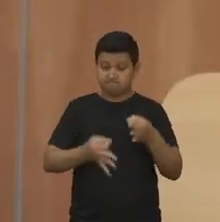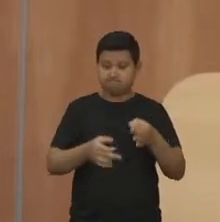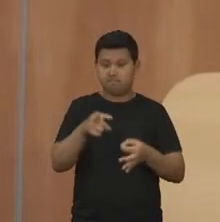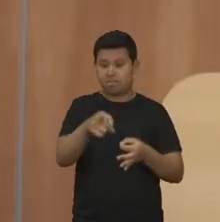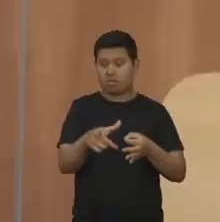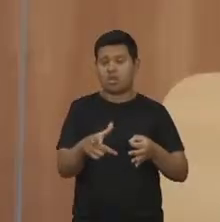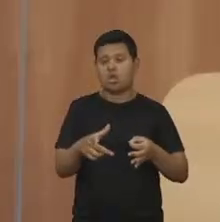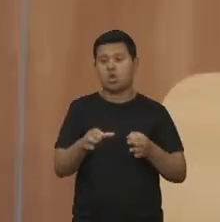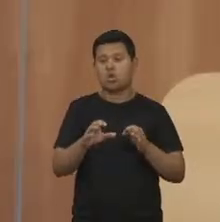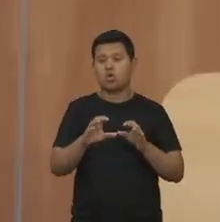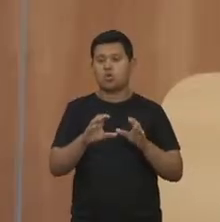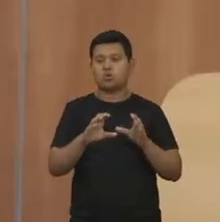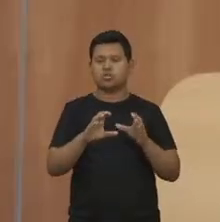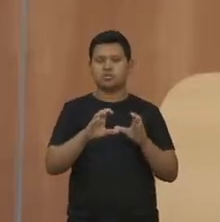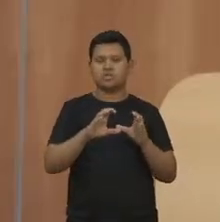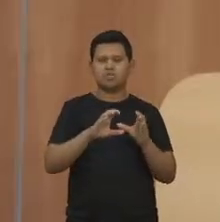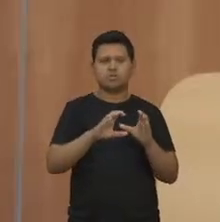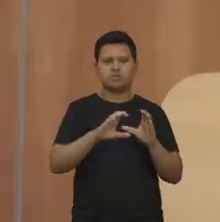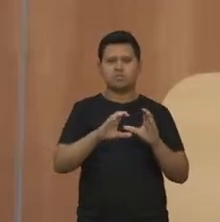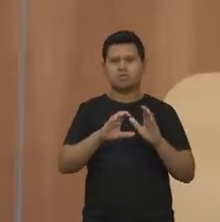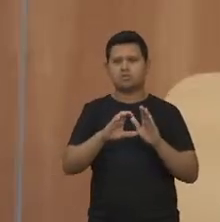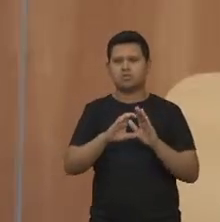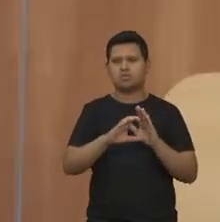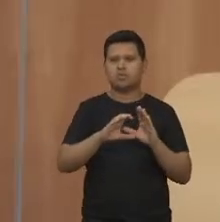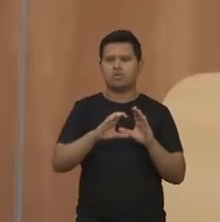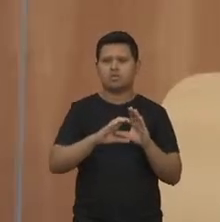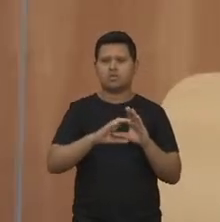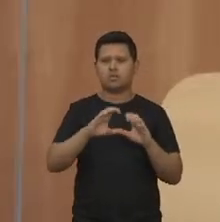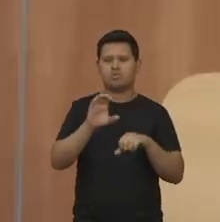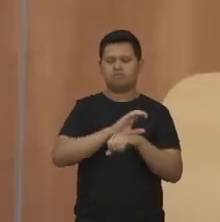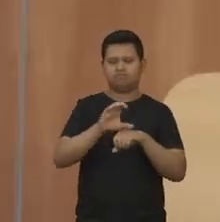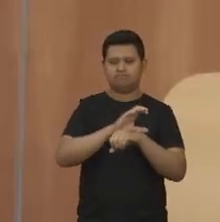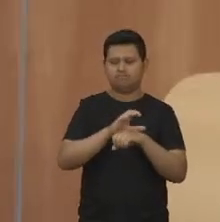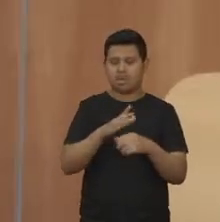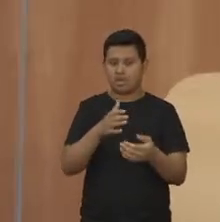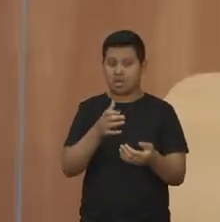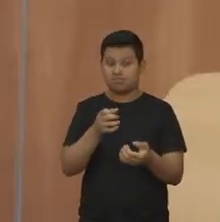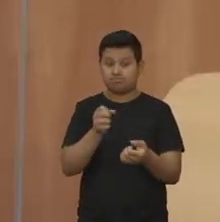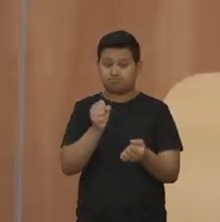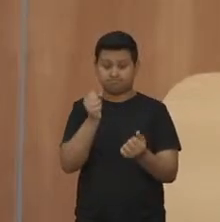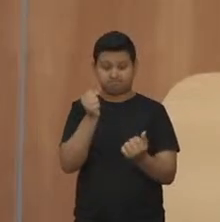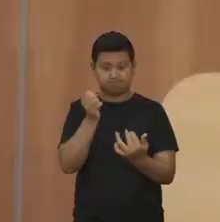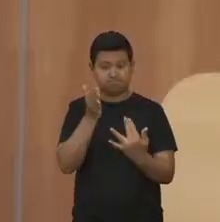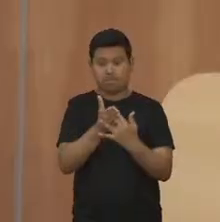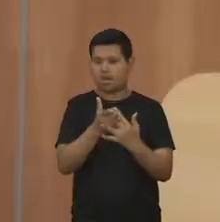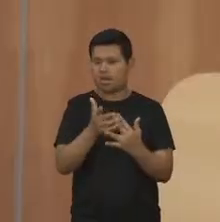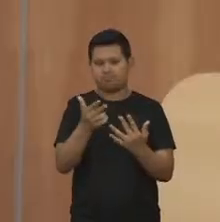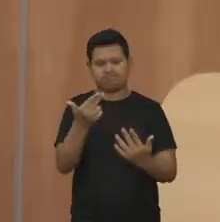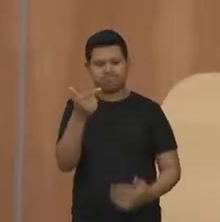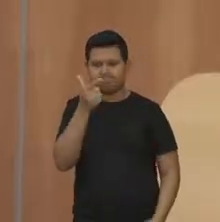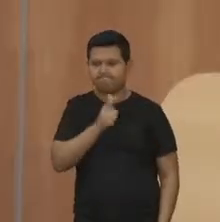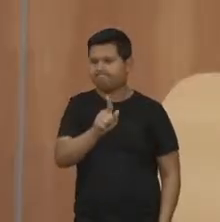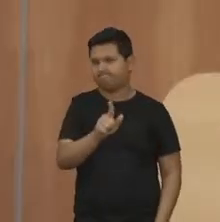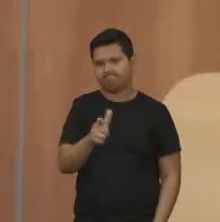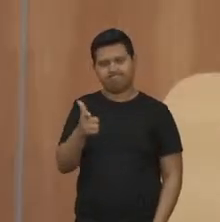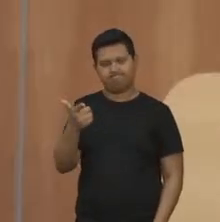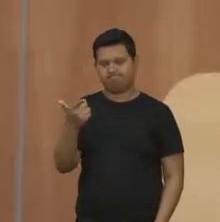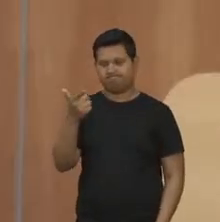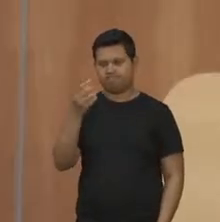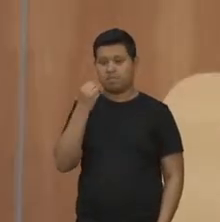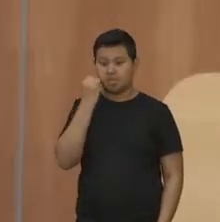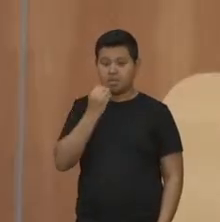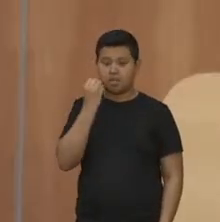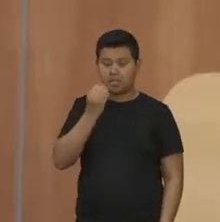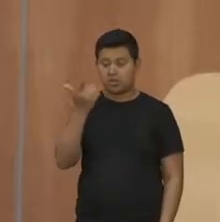barrou essa proposta absurda por unanimidade. Então não tem nem chance deles tentarem recorrer, de tentar botar de volta essa